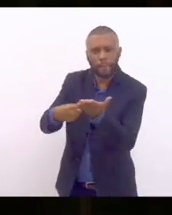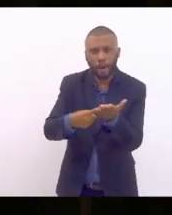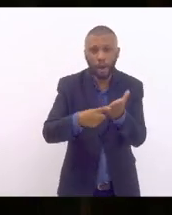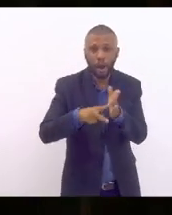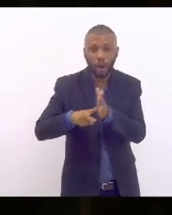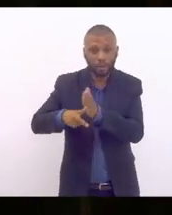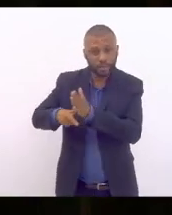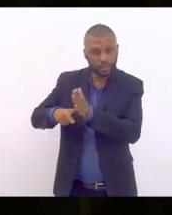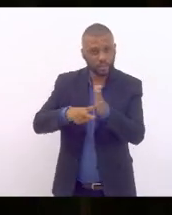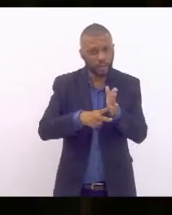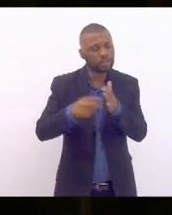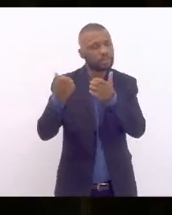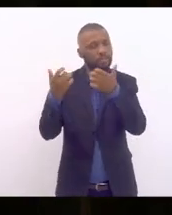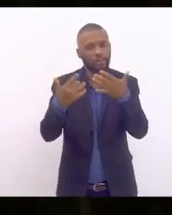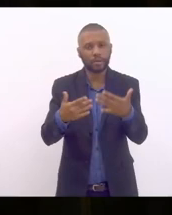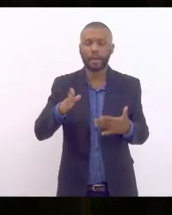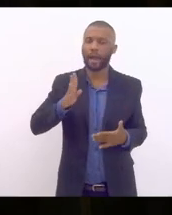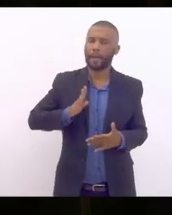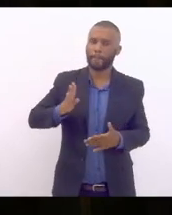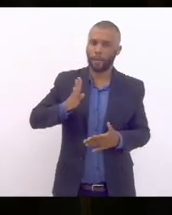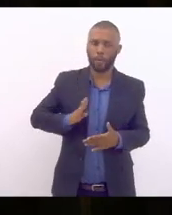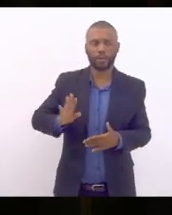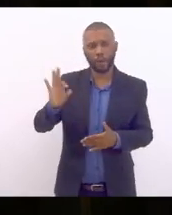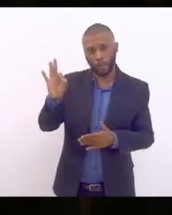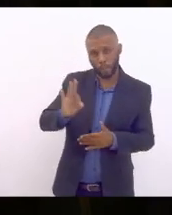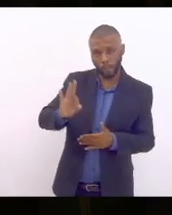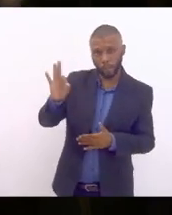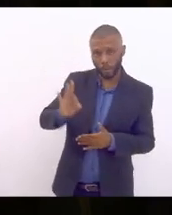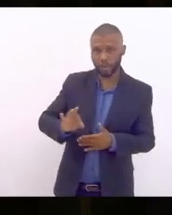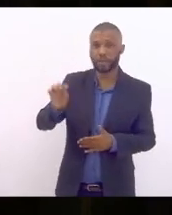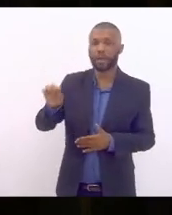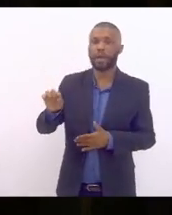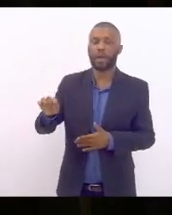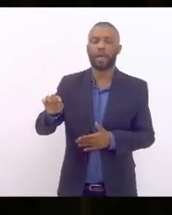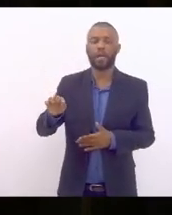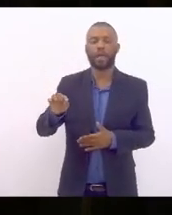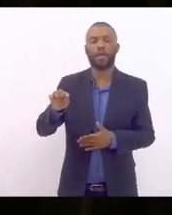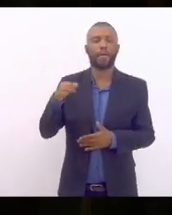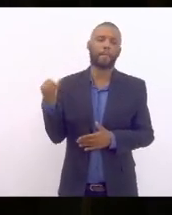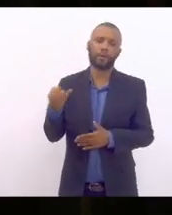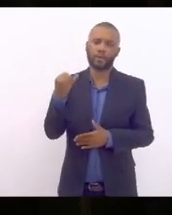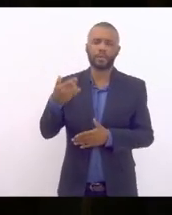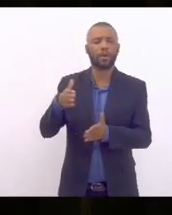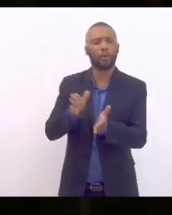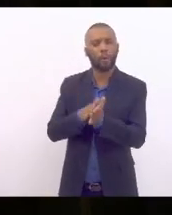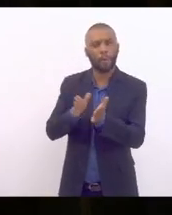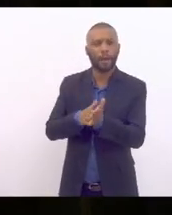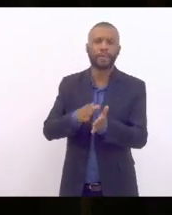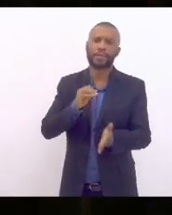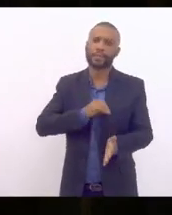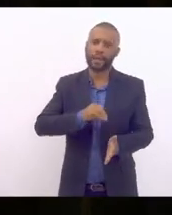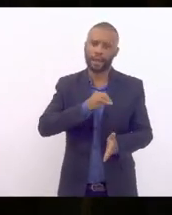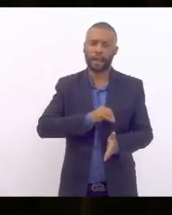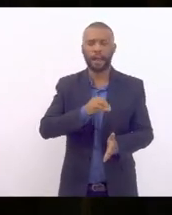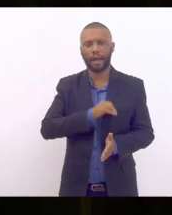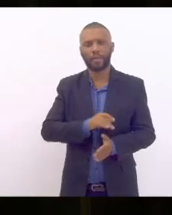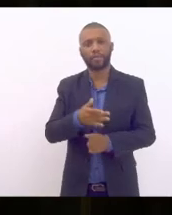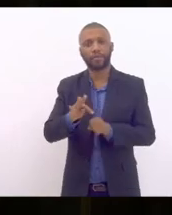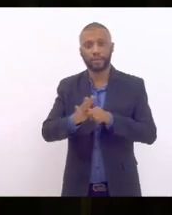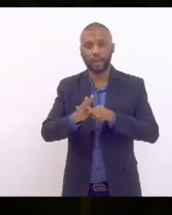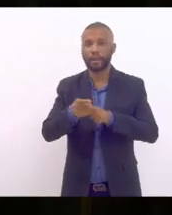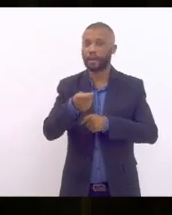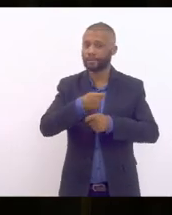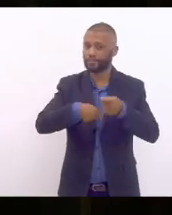sindicato que falasse que é de bolsa de Protista era muito importante que cobrasse o salário dos técnicos administrativos